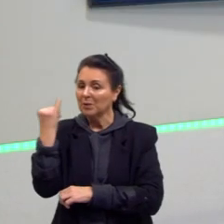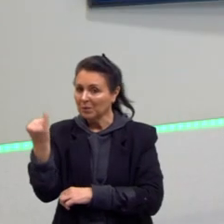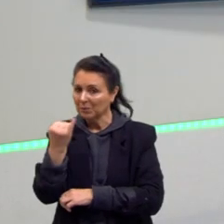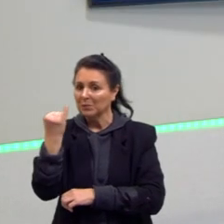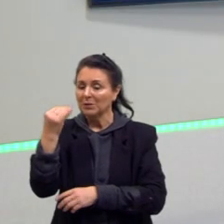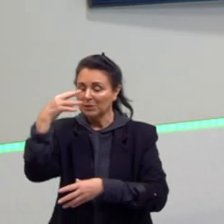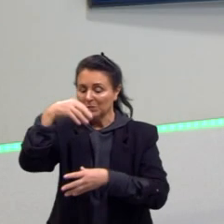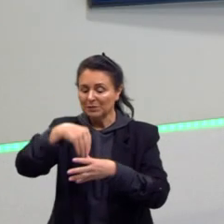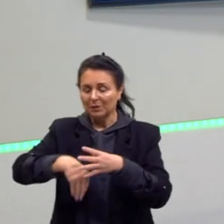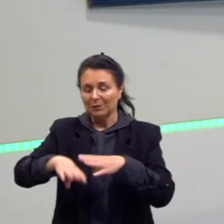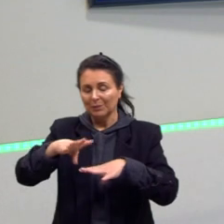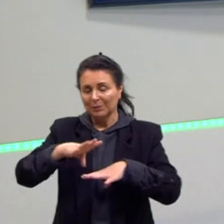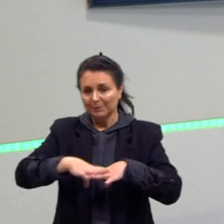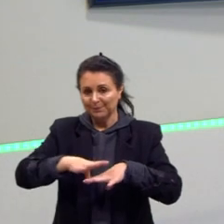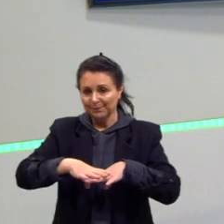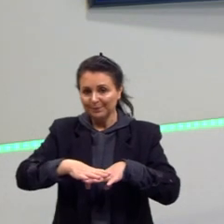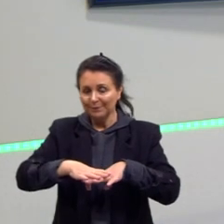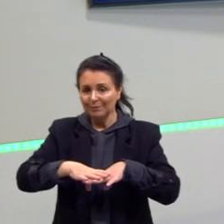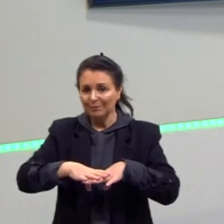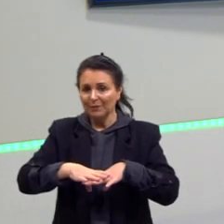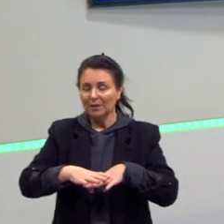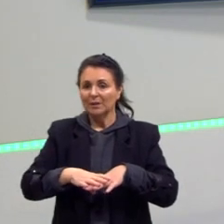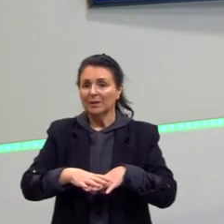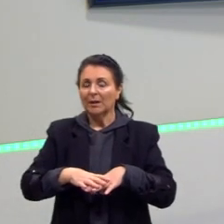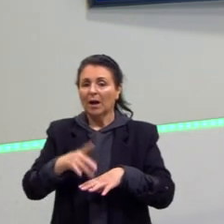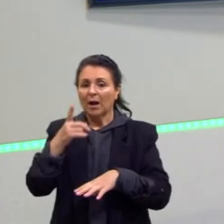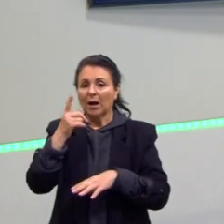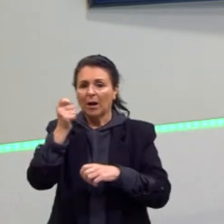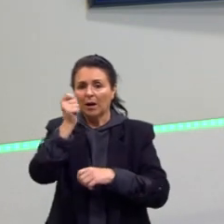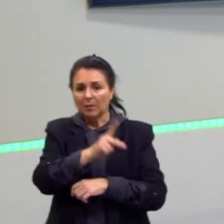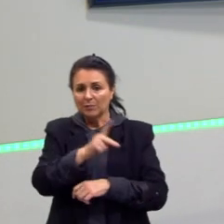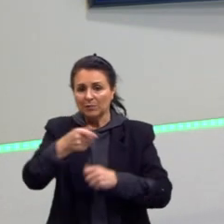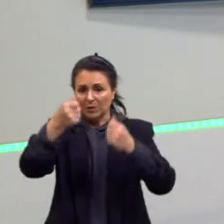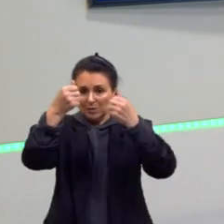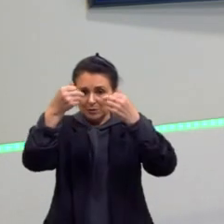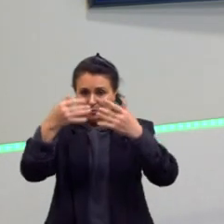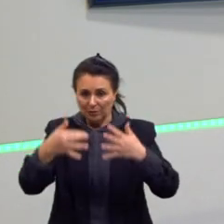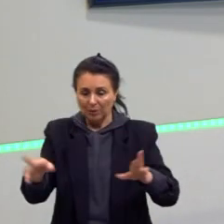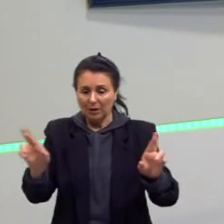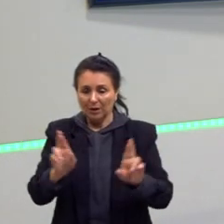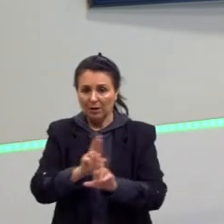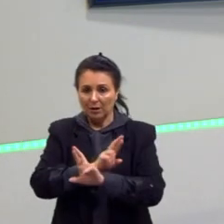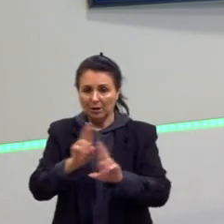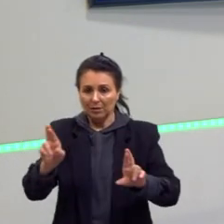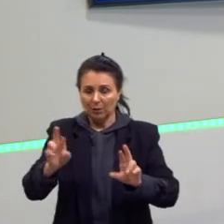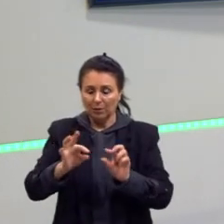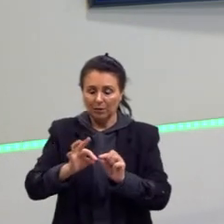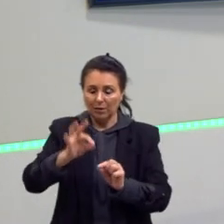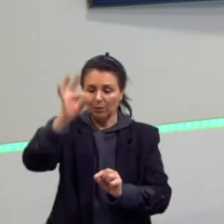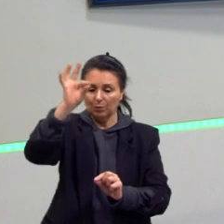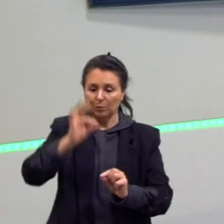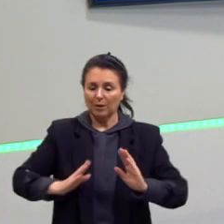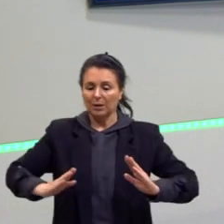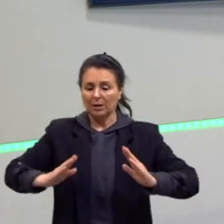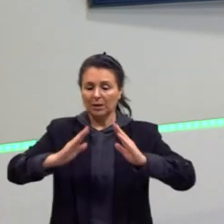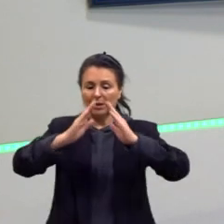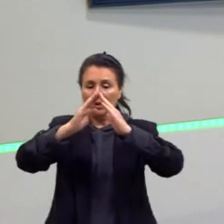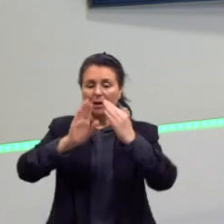matemática bom então nós vimos essa relação né para chegar na altura da pirâmide